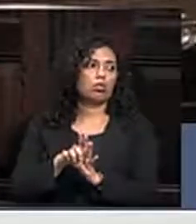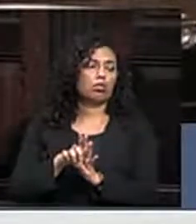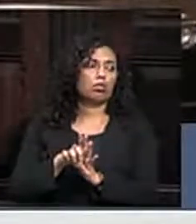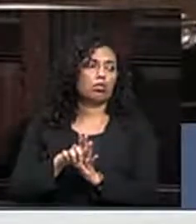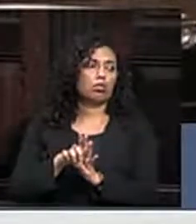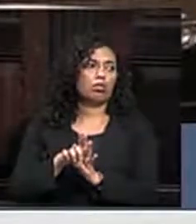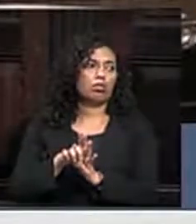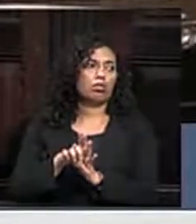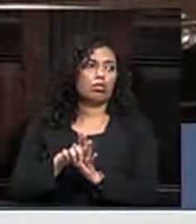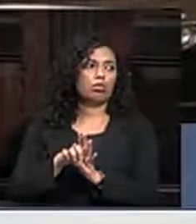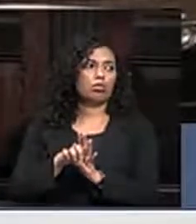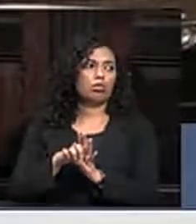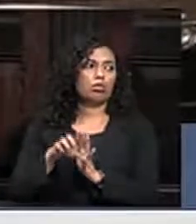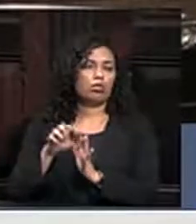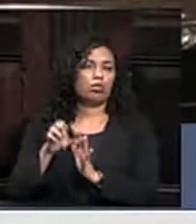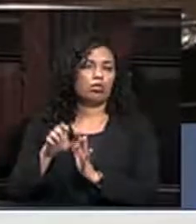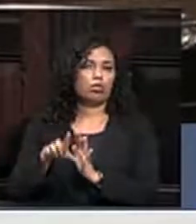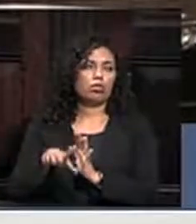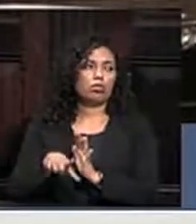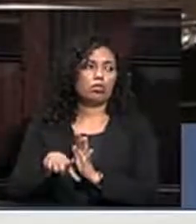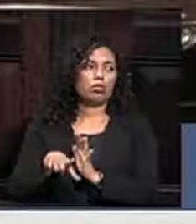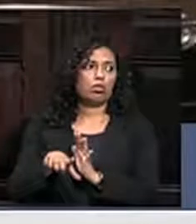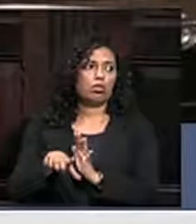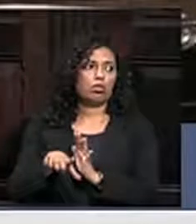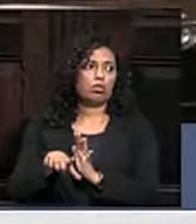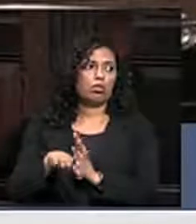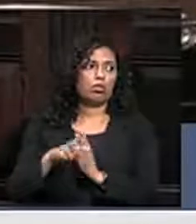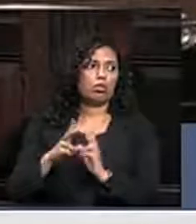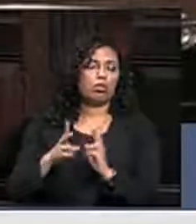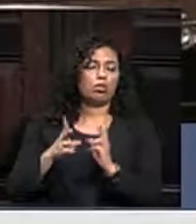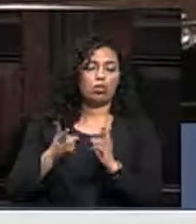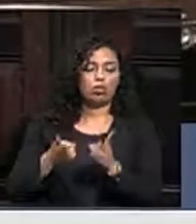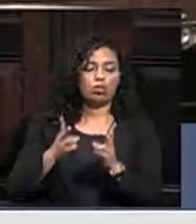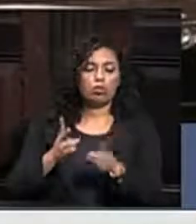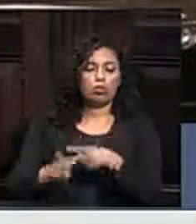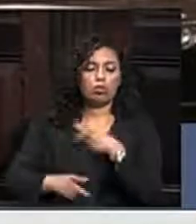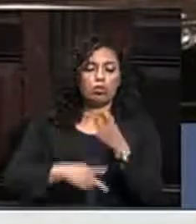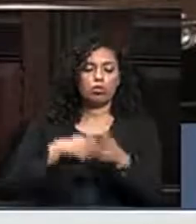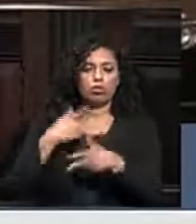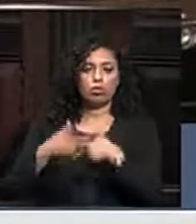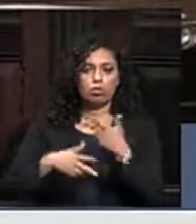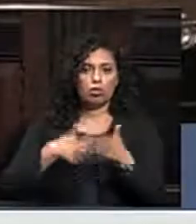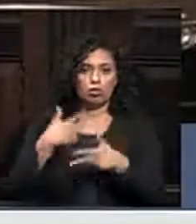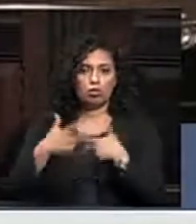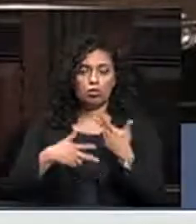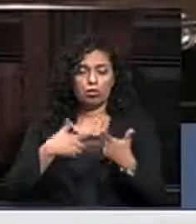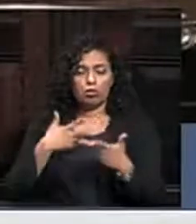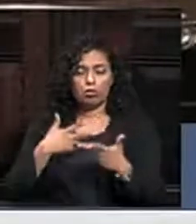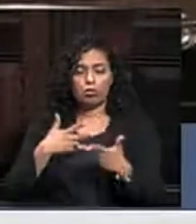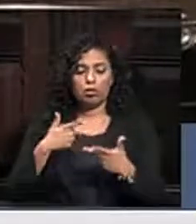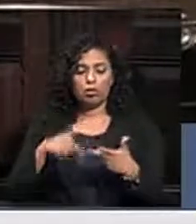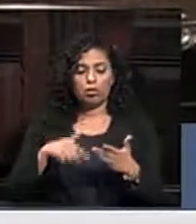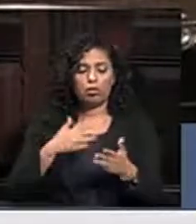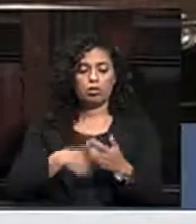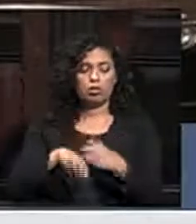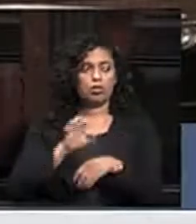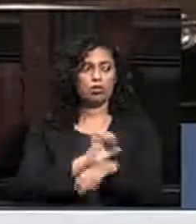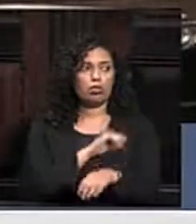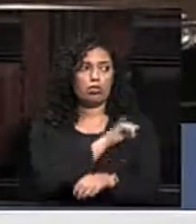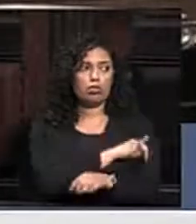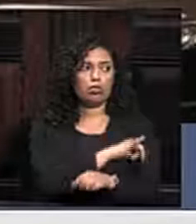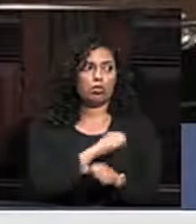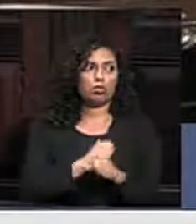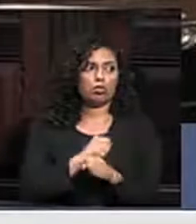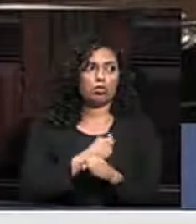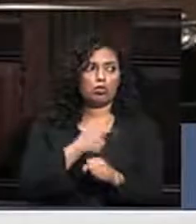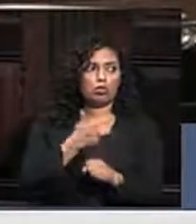prorrogação do estado de calamidade financeira até o ano de 2023. E, nesse sentido, eu quero aqui